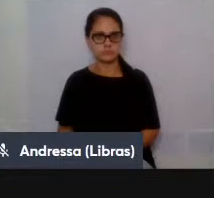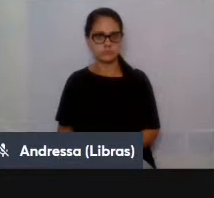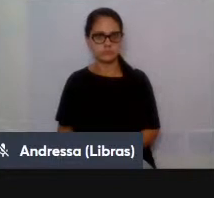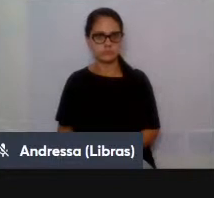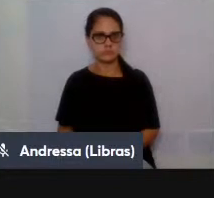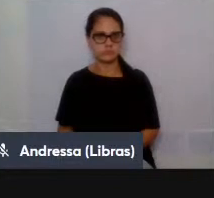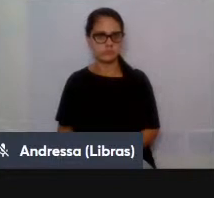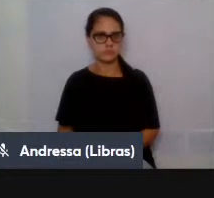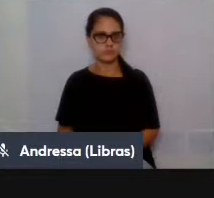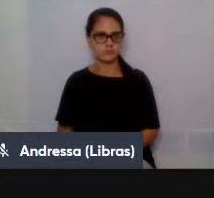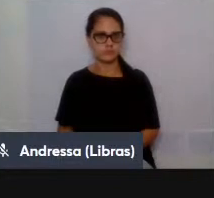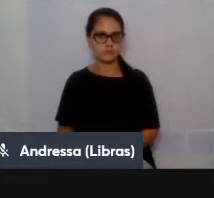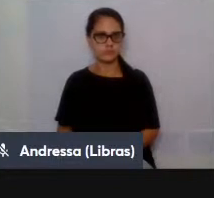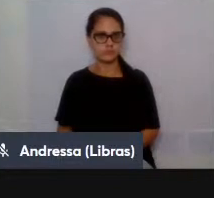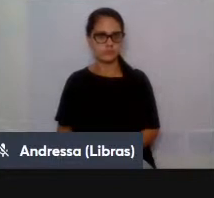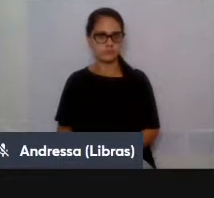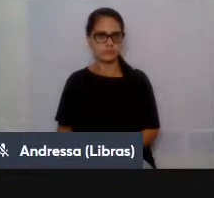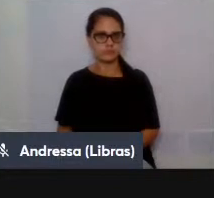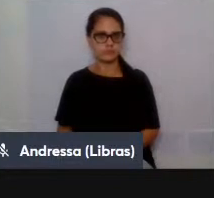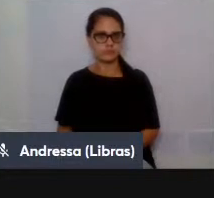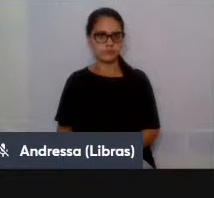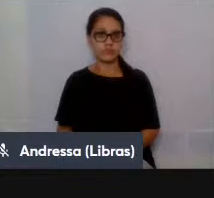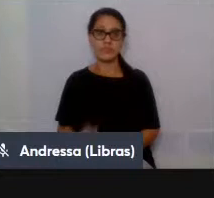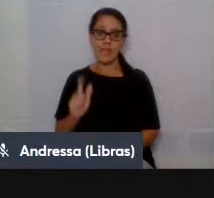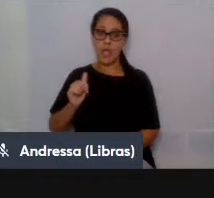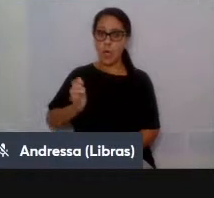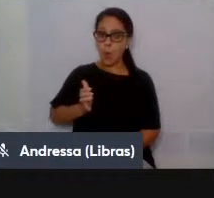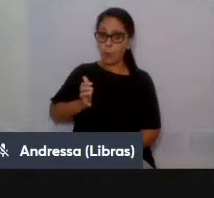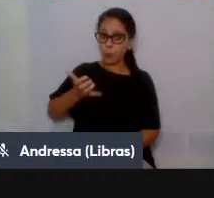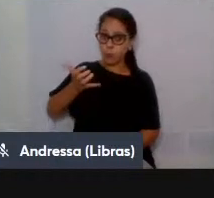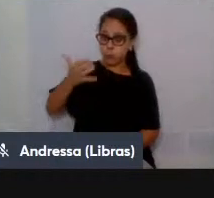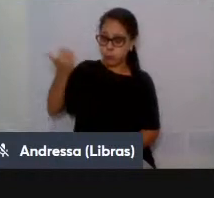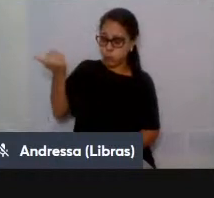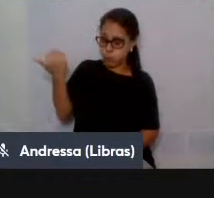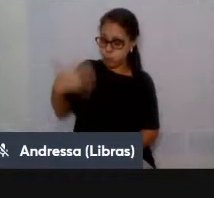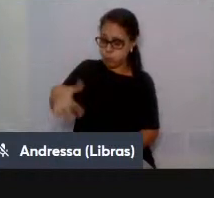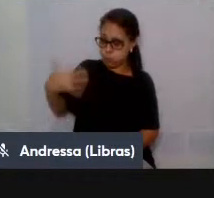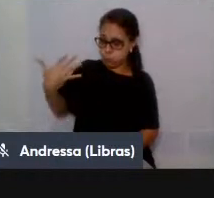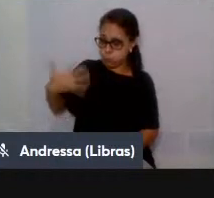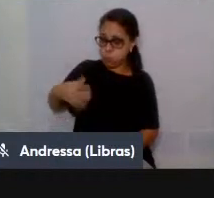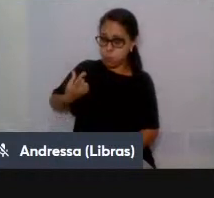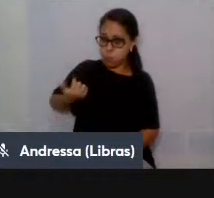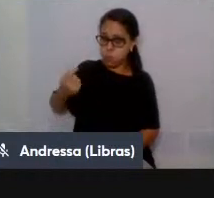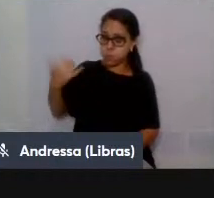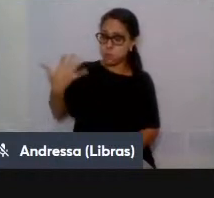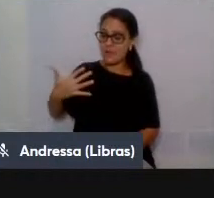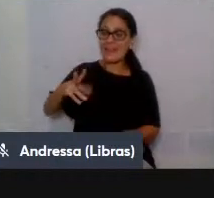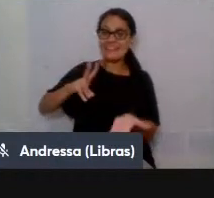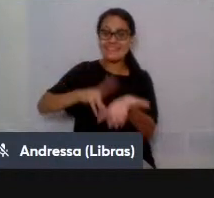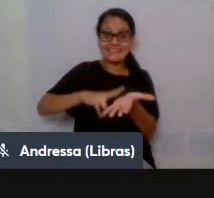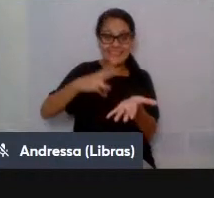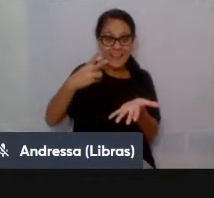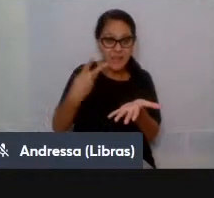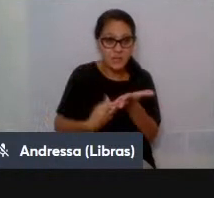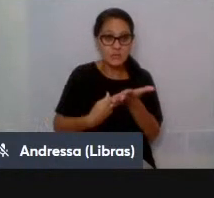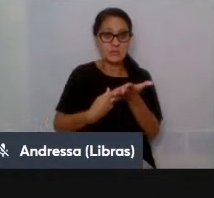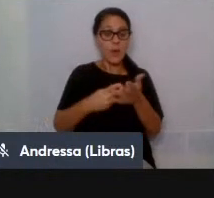common. Isso é caro porque tradução na indústria de